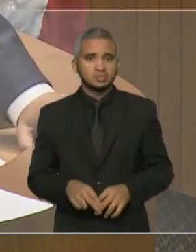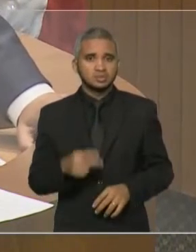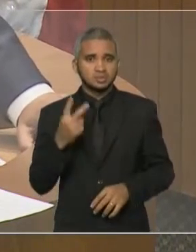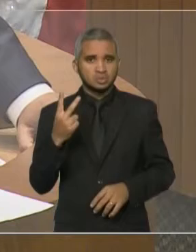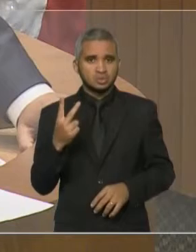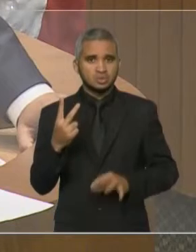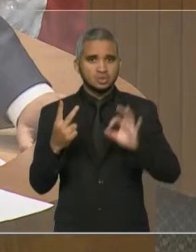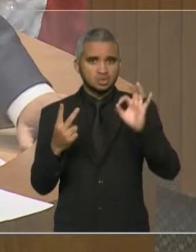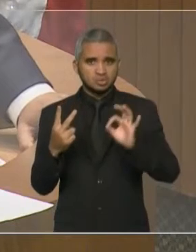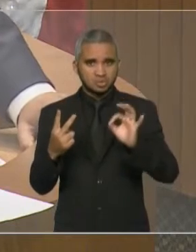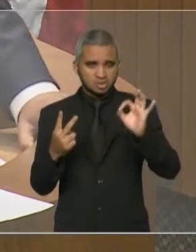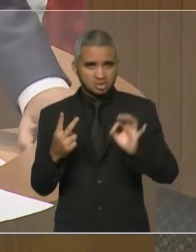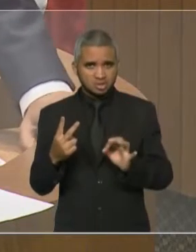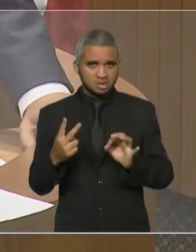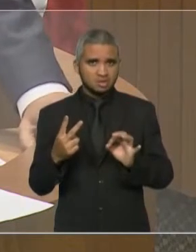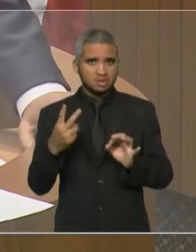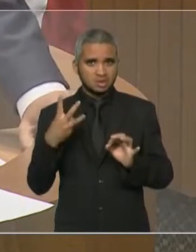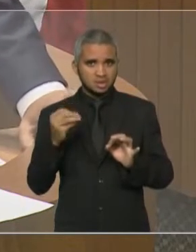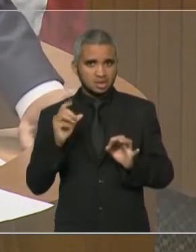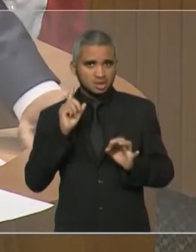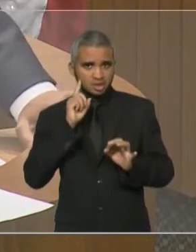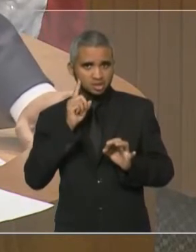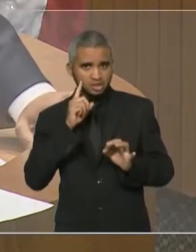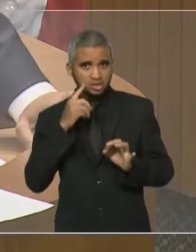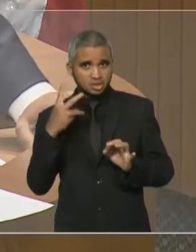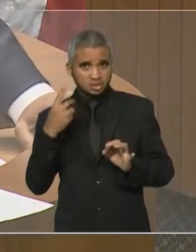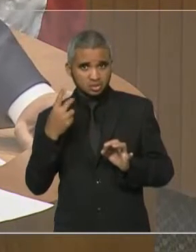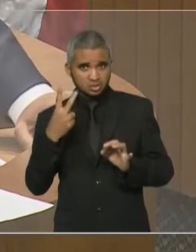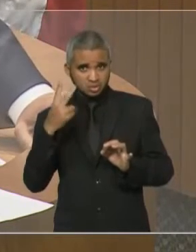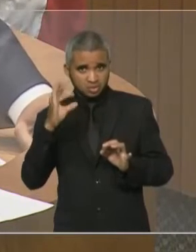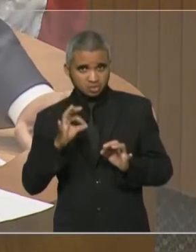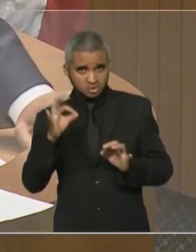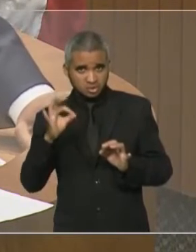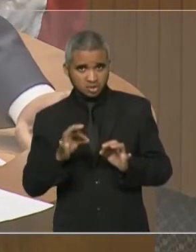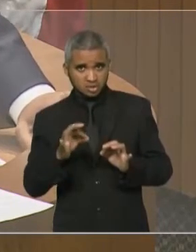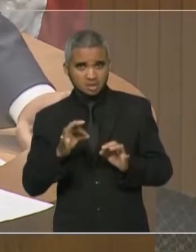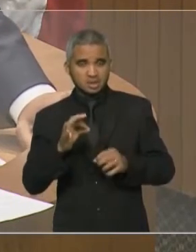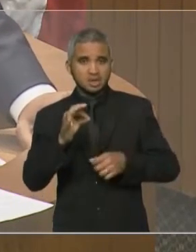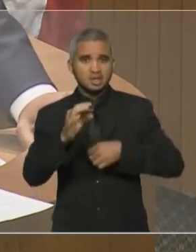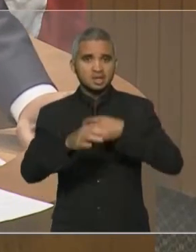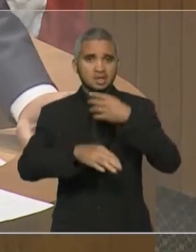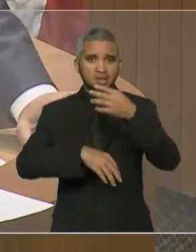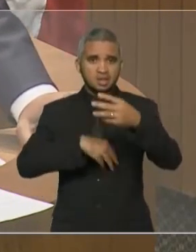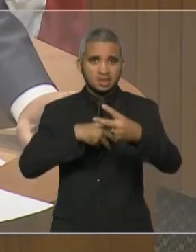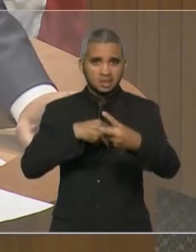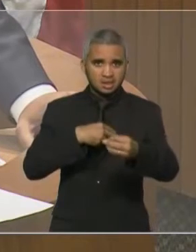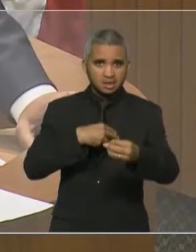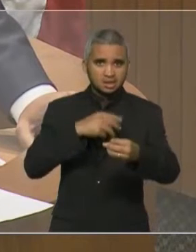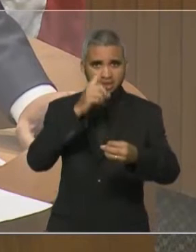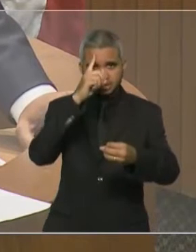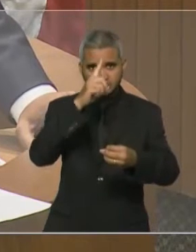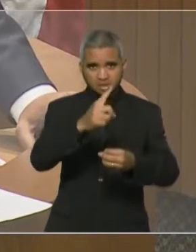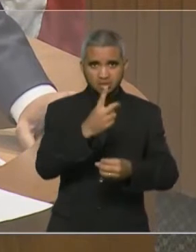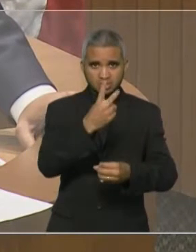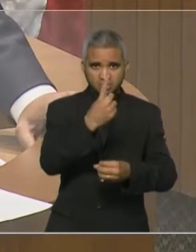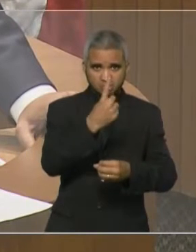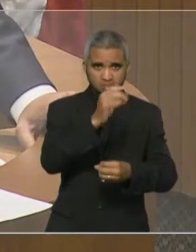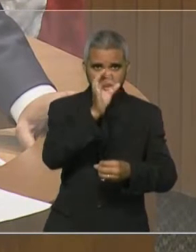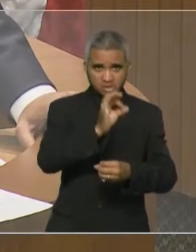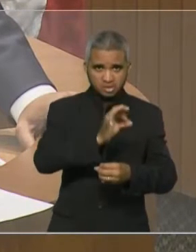2% depois de 30 dias, 60 dias aumenta 1%, vai para 3%, e assim por